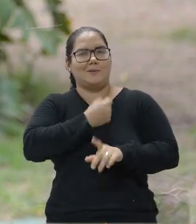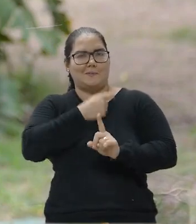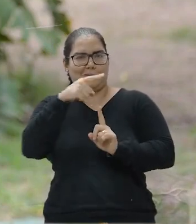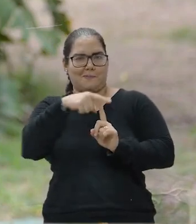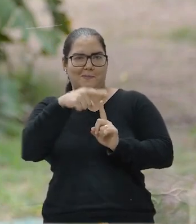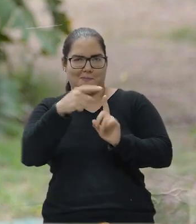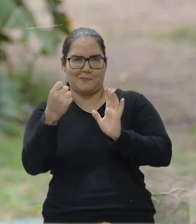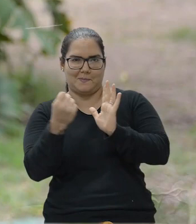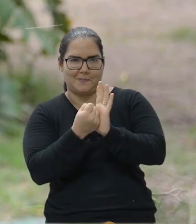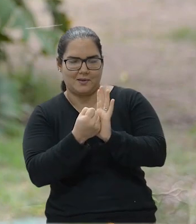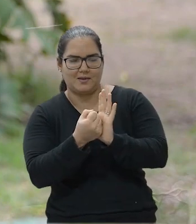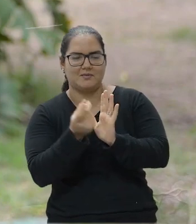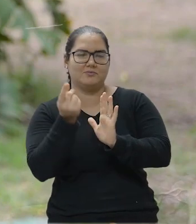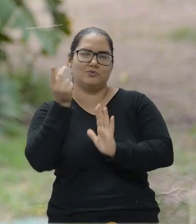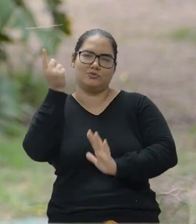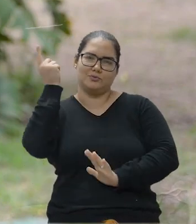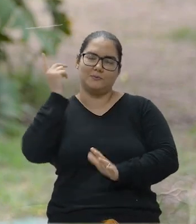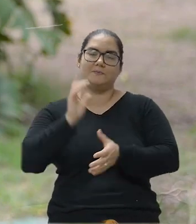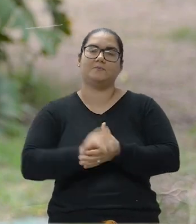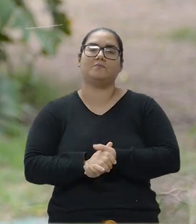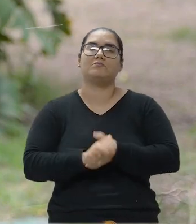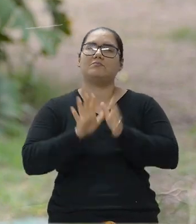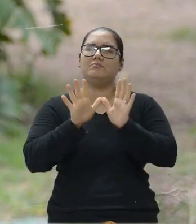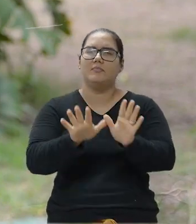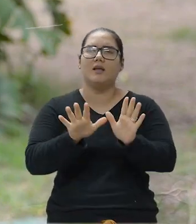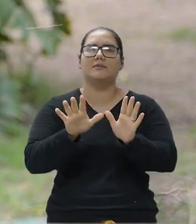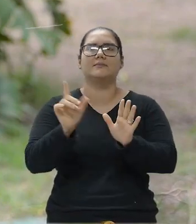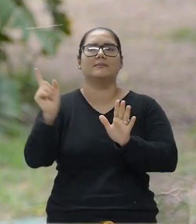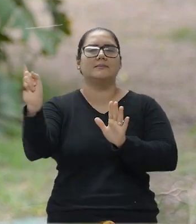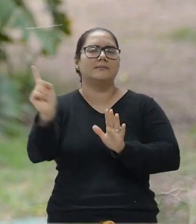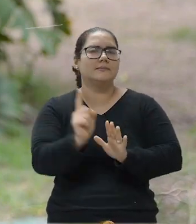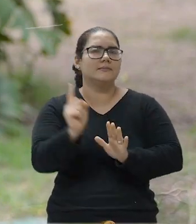32. Mas a compulsão